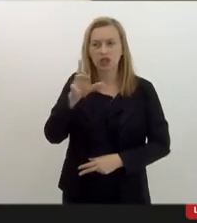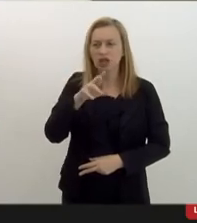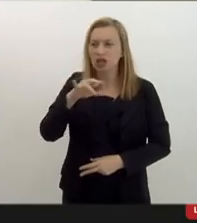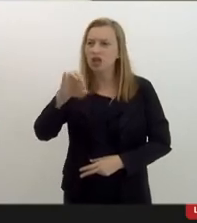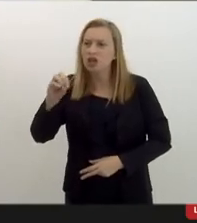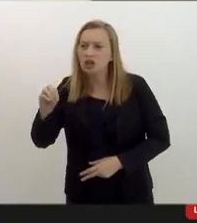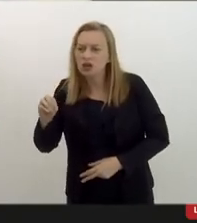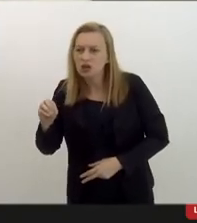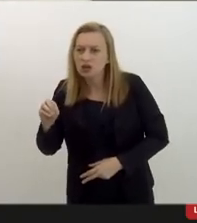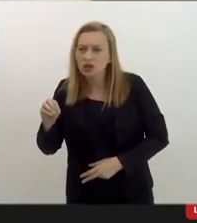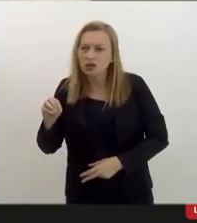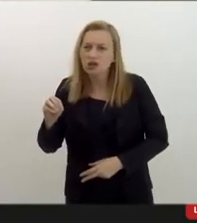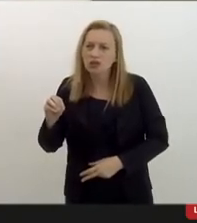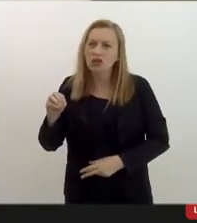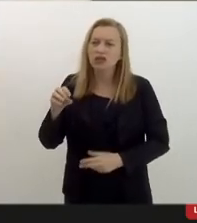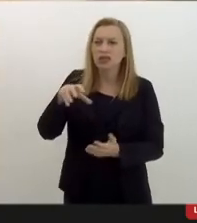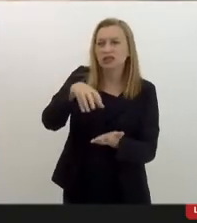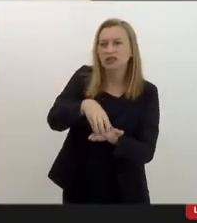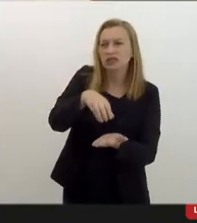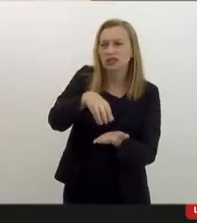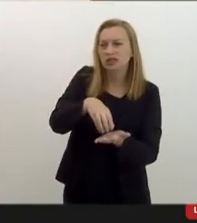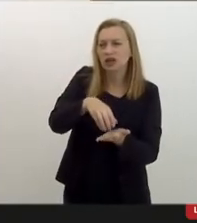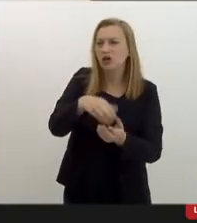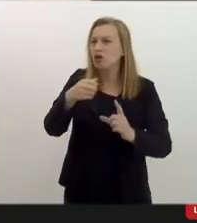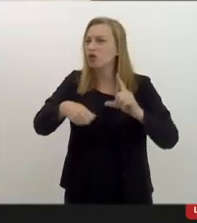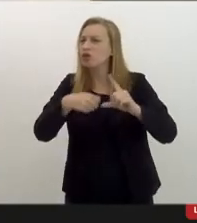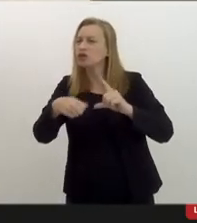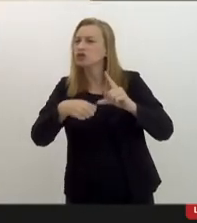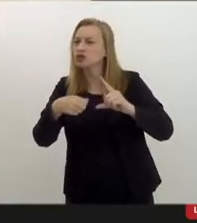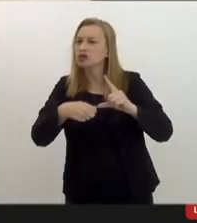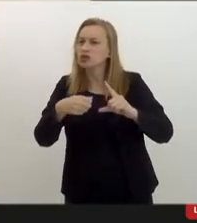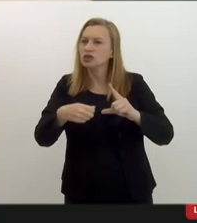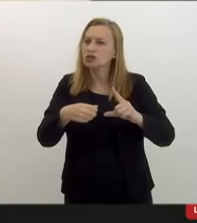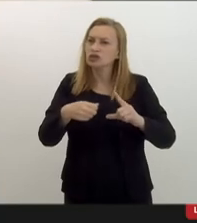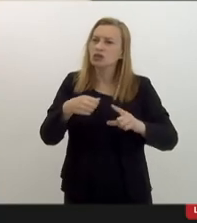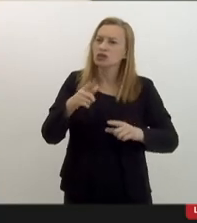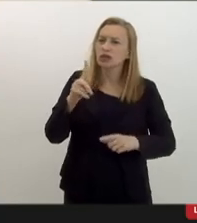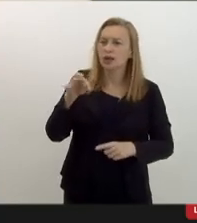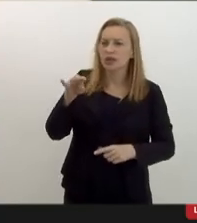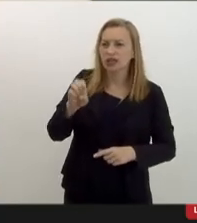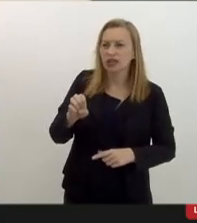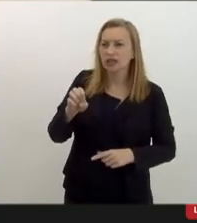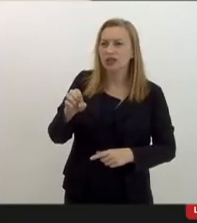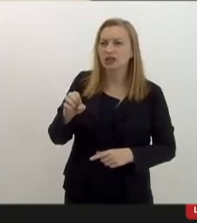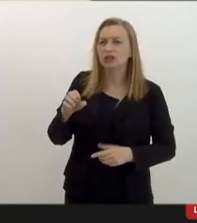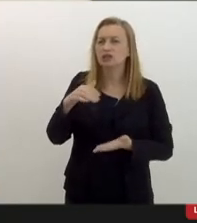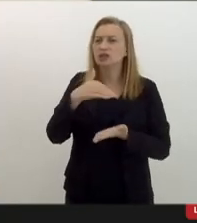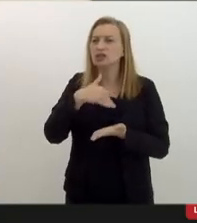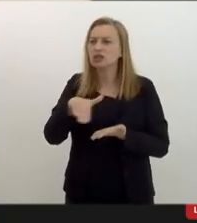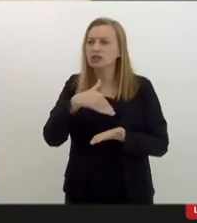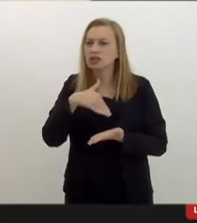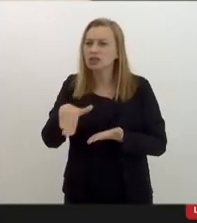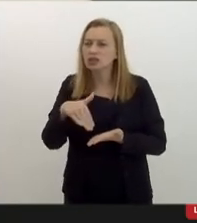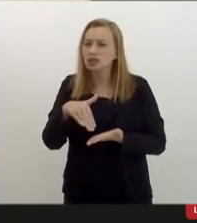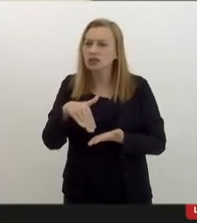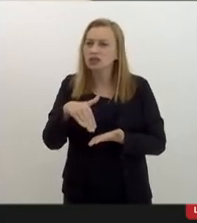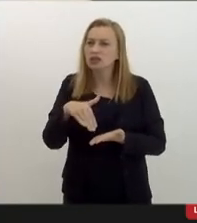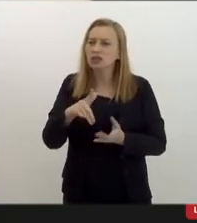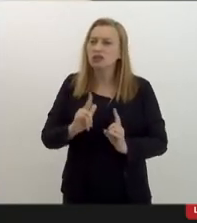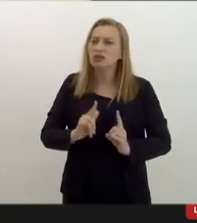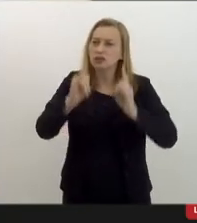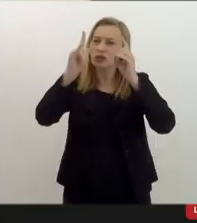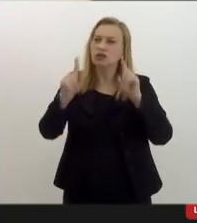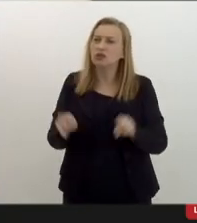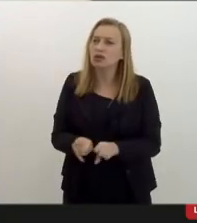tem a central logística tem o Tetro pelo gabinete do secretário neste prédio